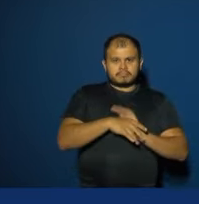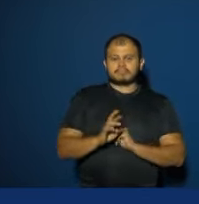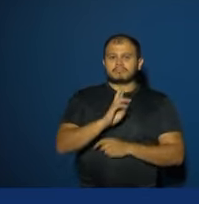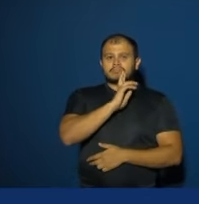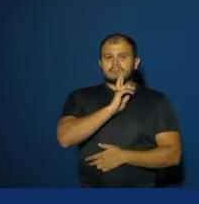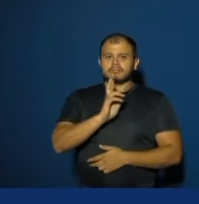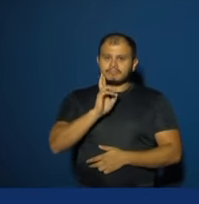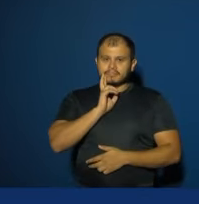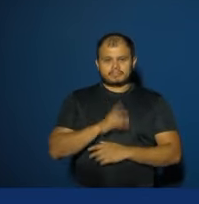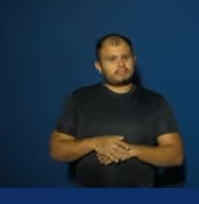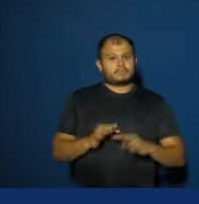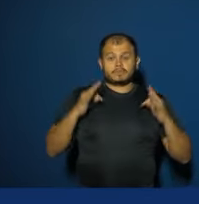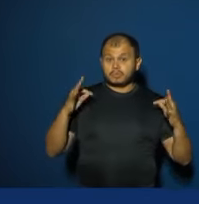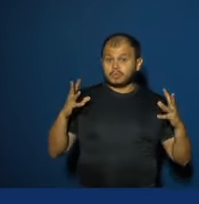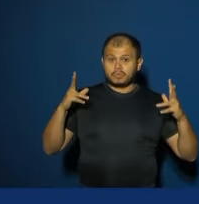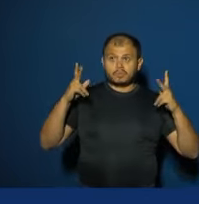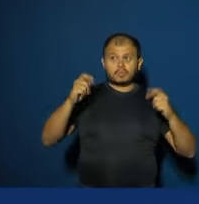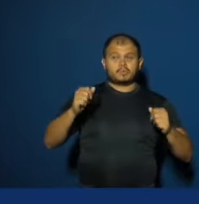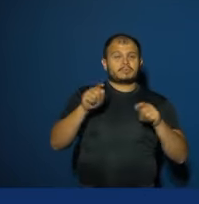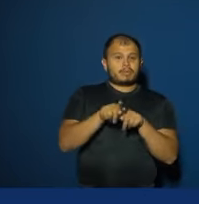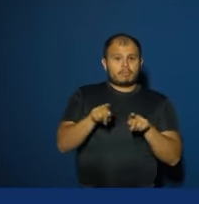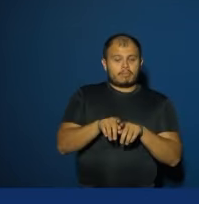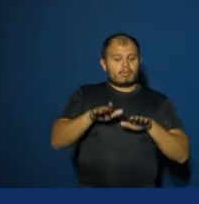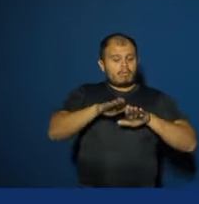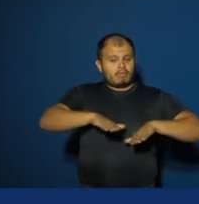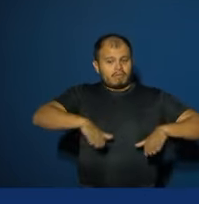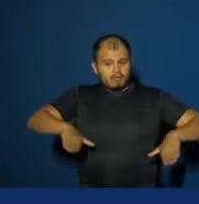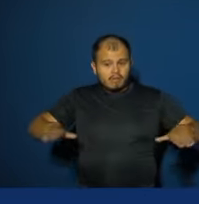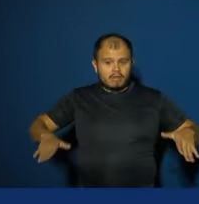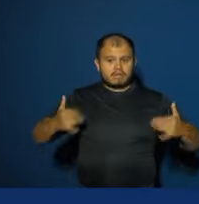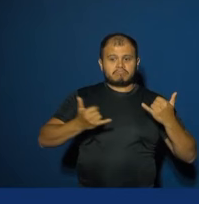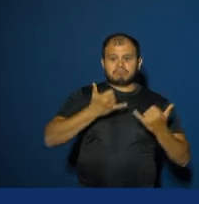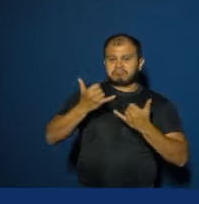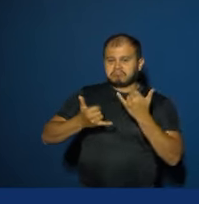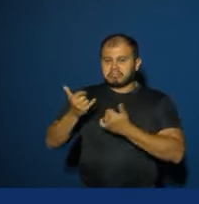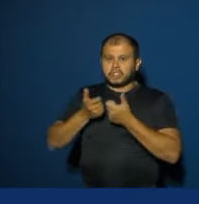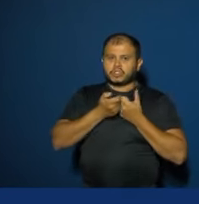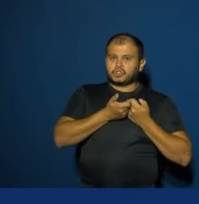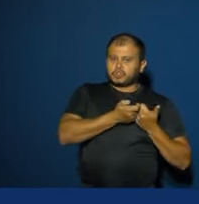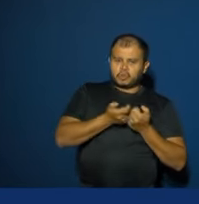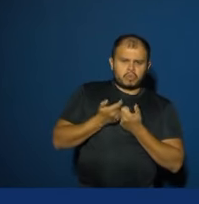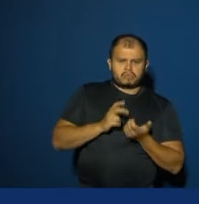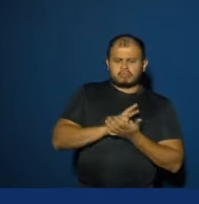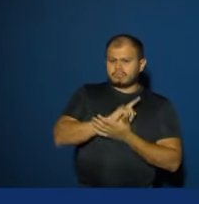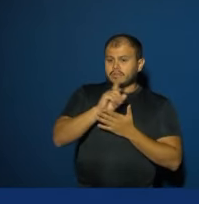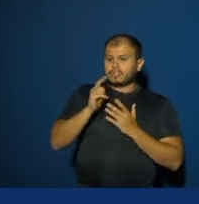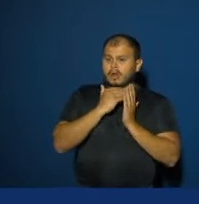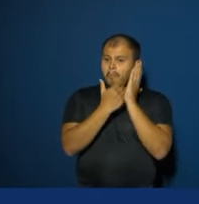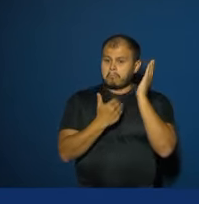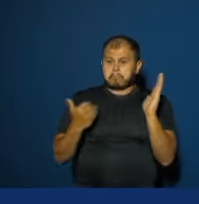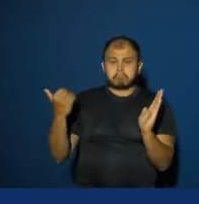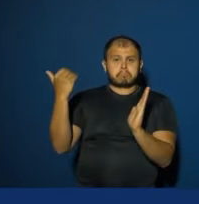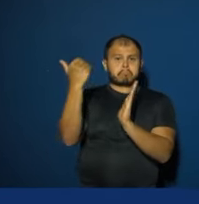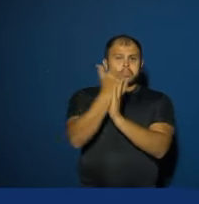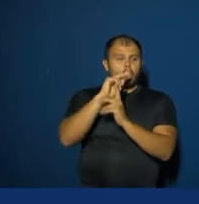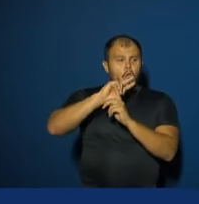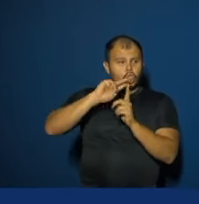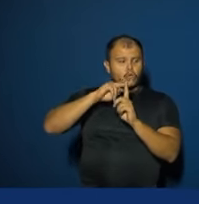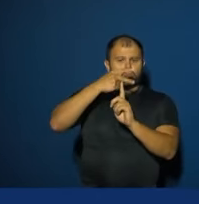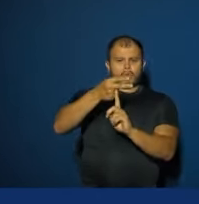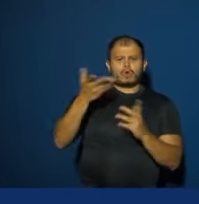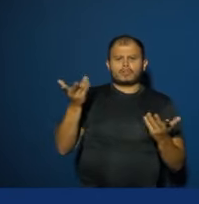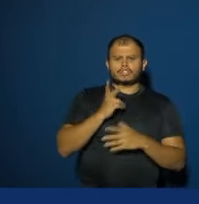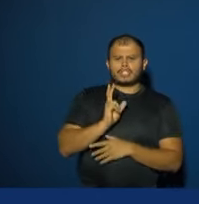restaurantes todo de tudo entretenimento infantil entretenimento de games a gente dobrou o número de operações são